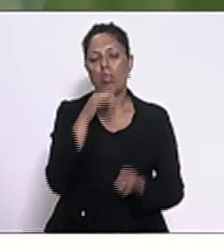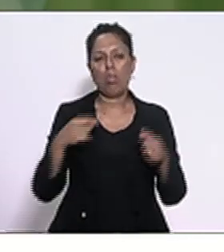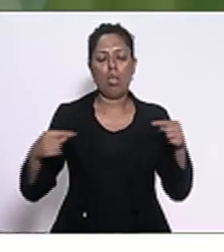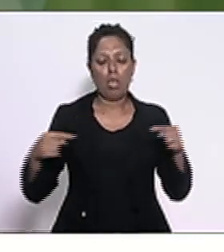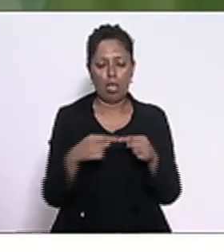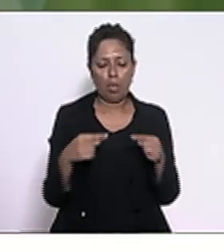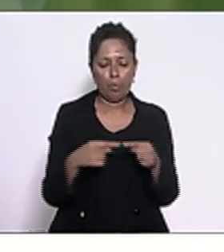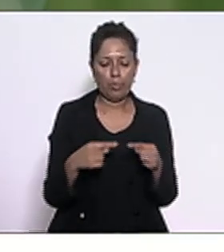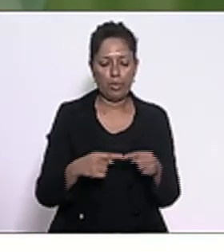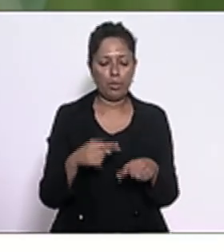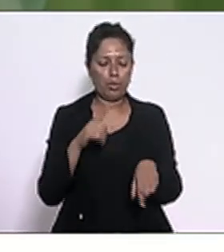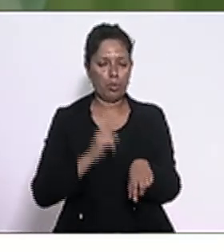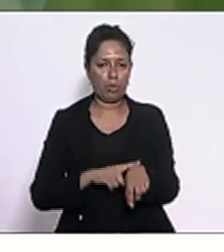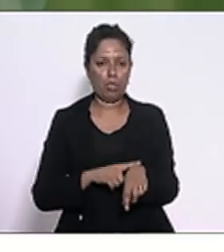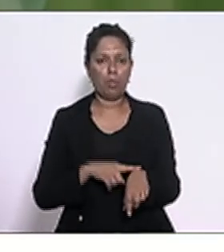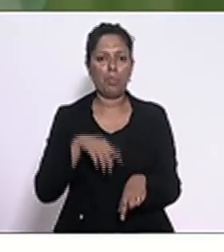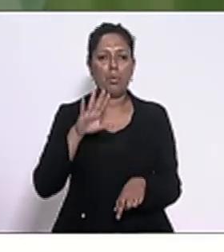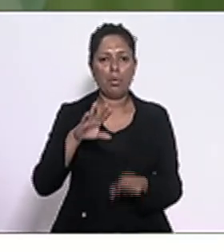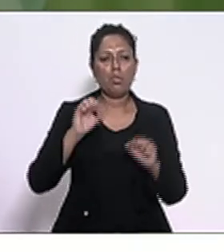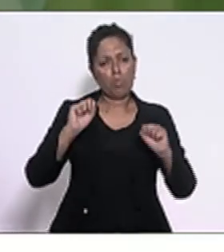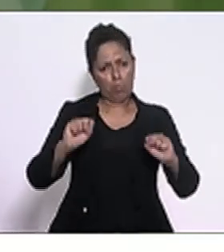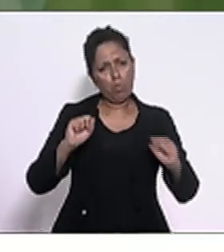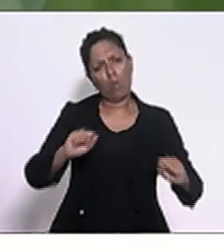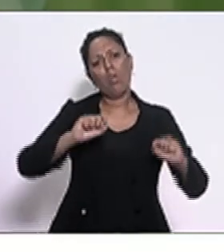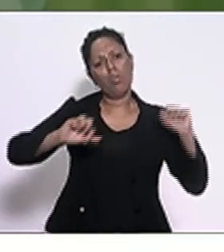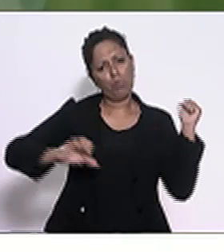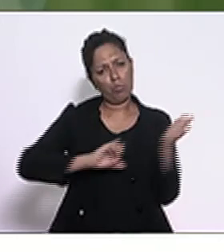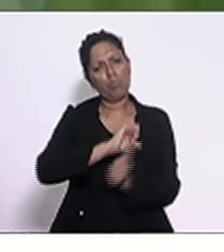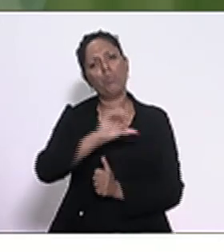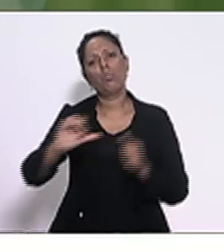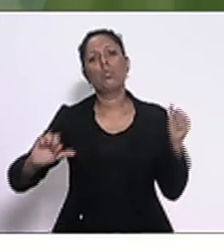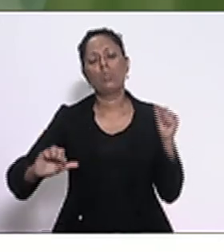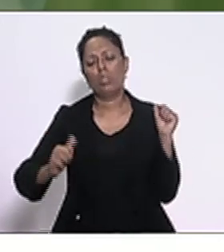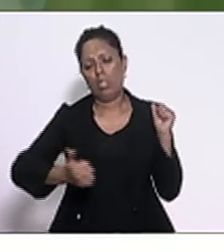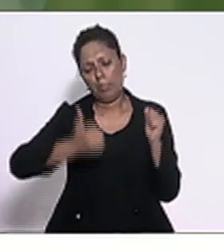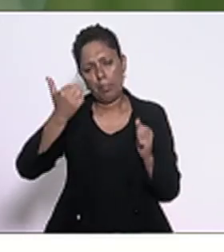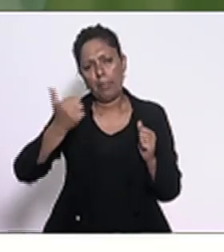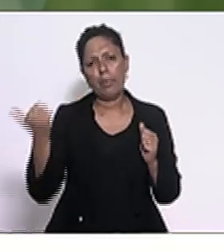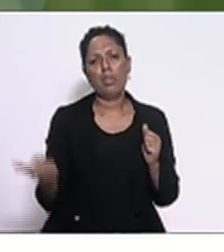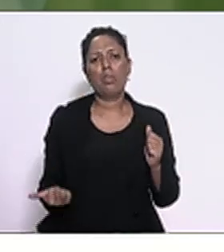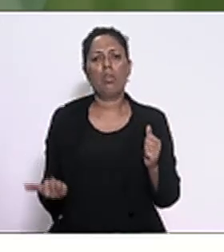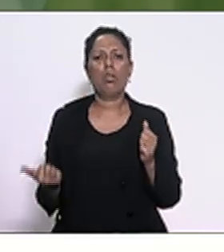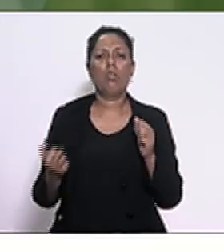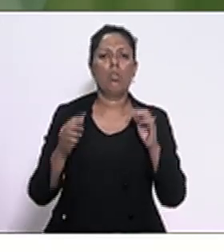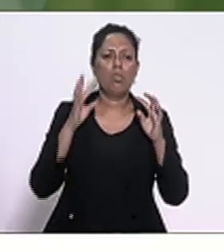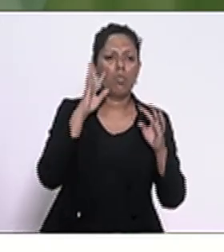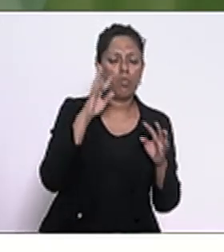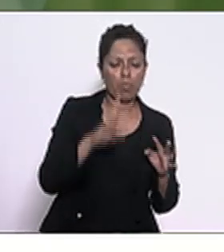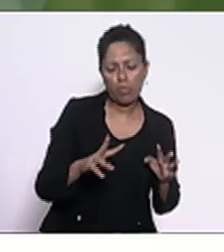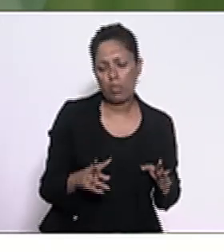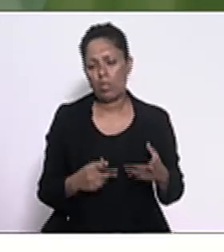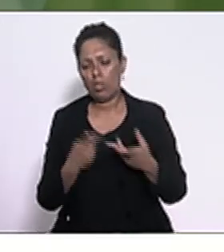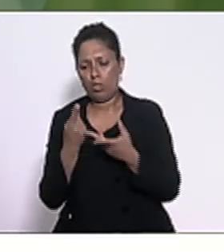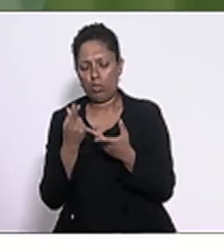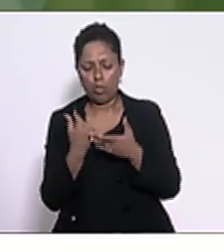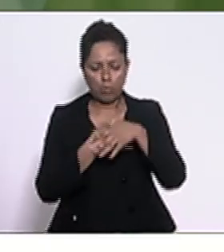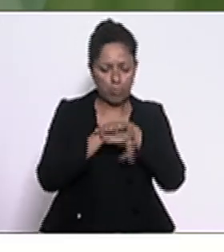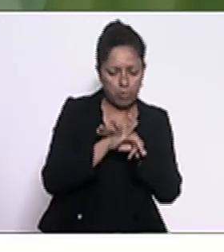do momento. Certo. Mas isso pode ser feito dessa maneira, com descentralização, né, com repasse de recursos,